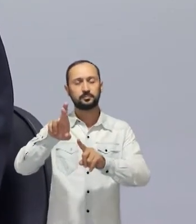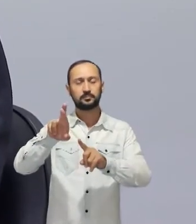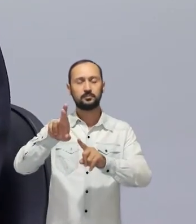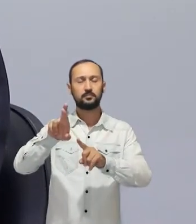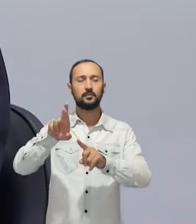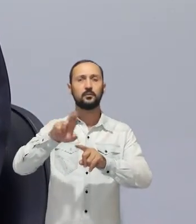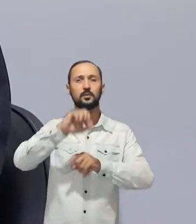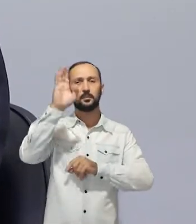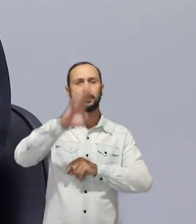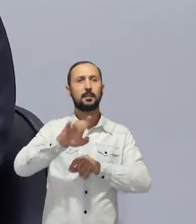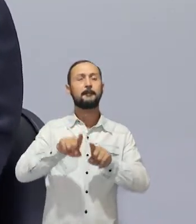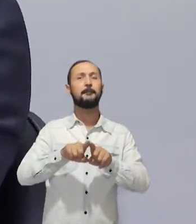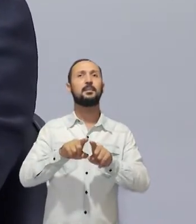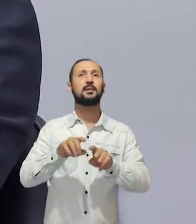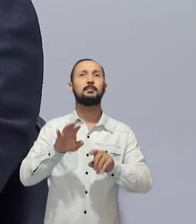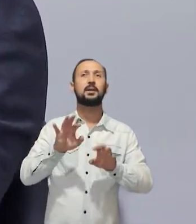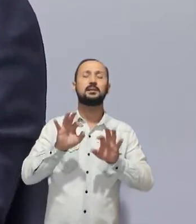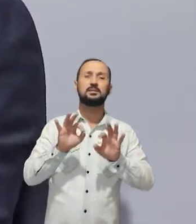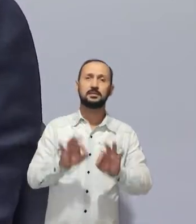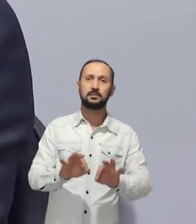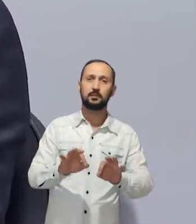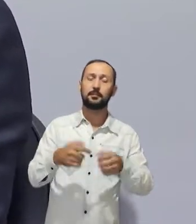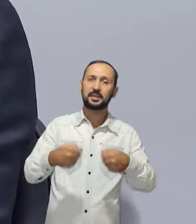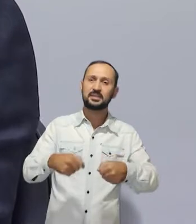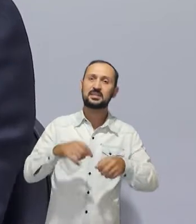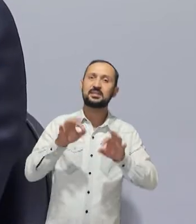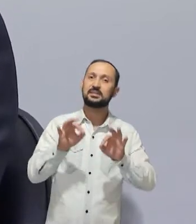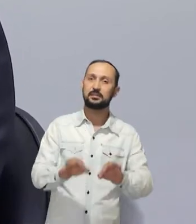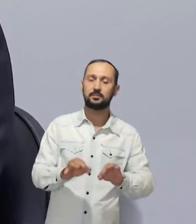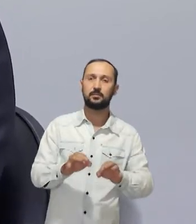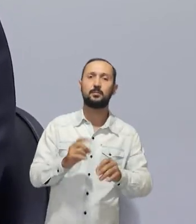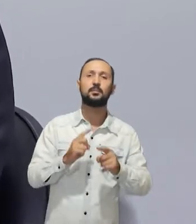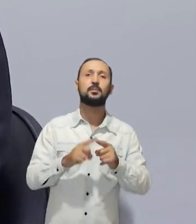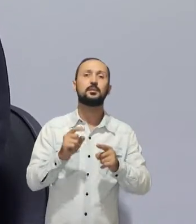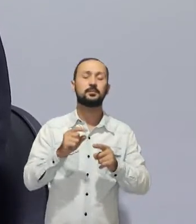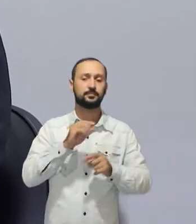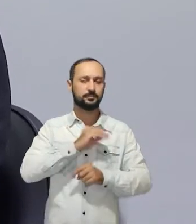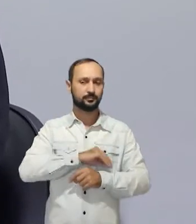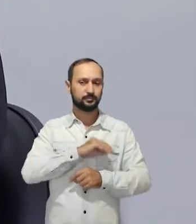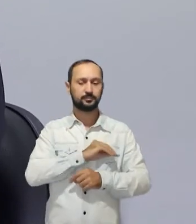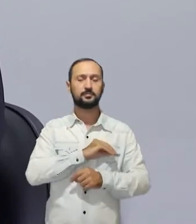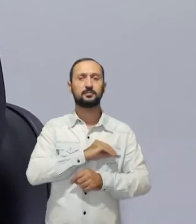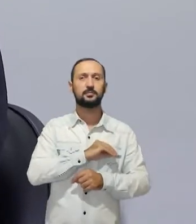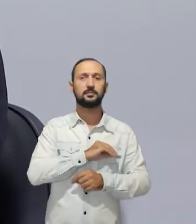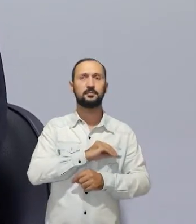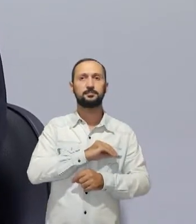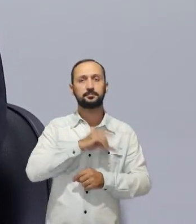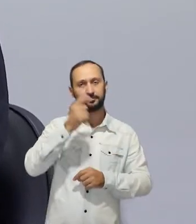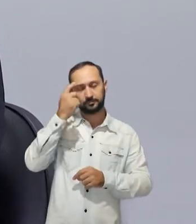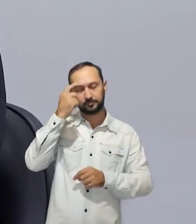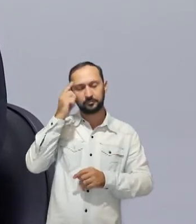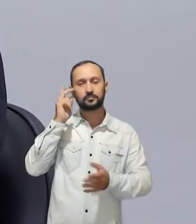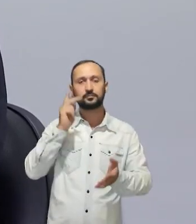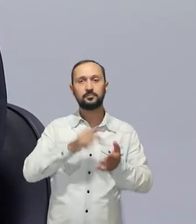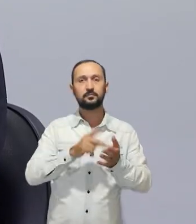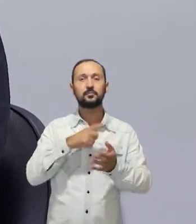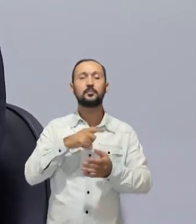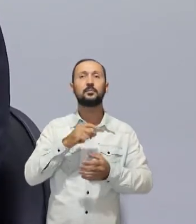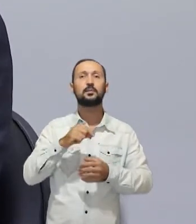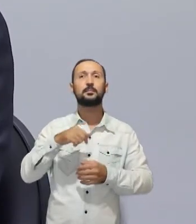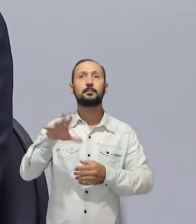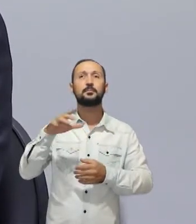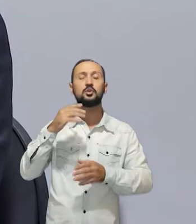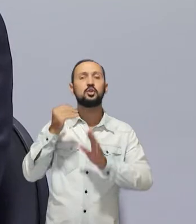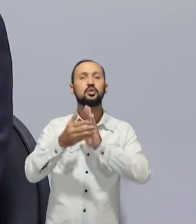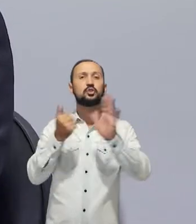mais justos. Ou deveria ser um tributo mais justo, porque o imposto sobre a renda, ele deve efetivamente onerar os mais ricos. Essa